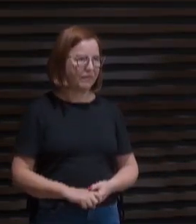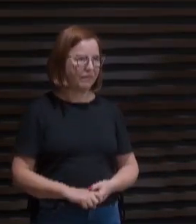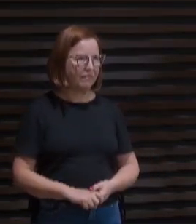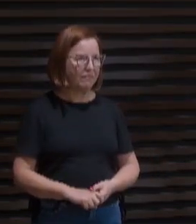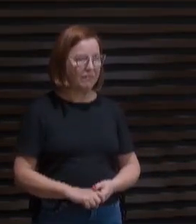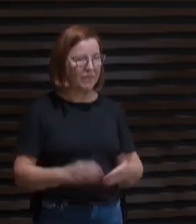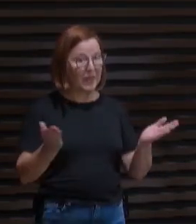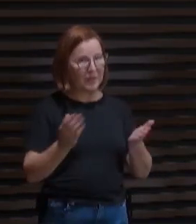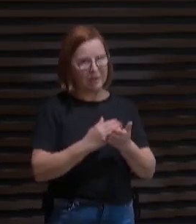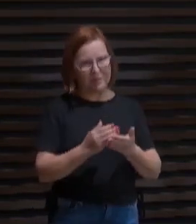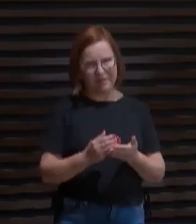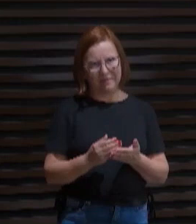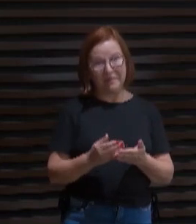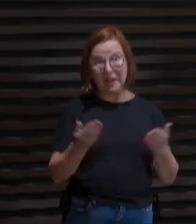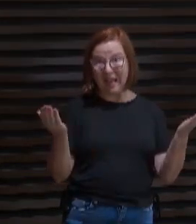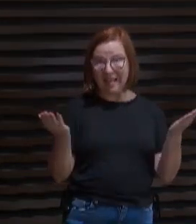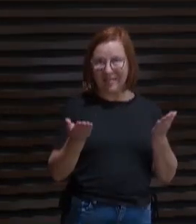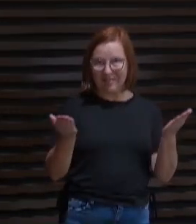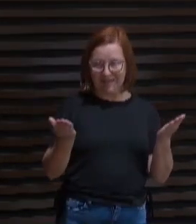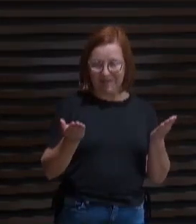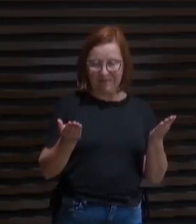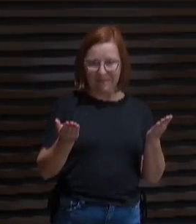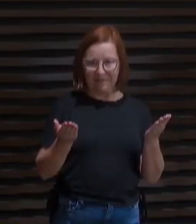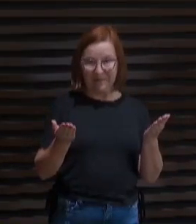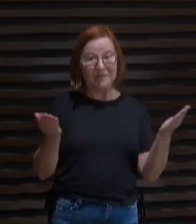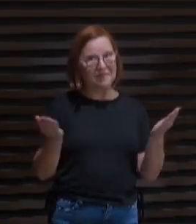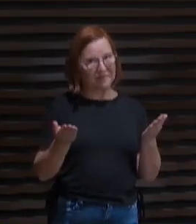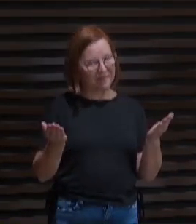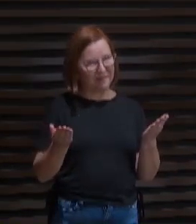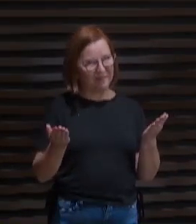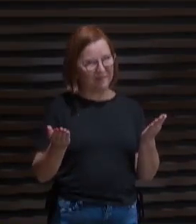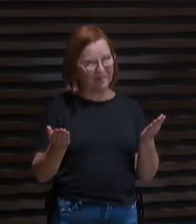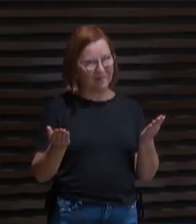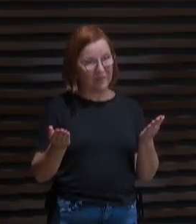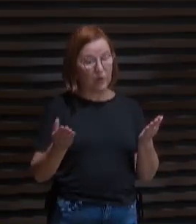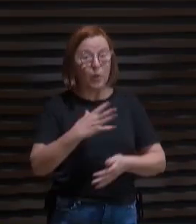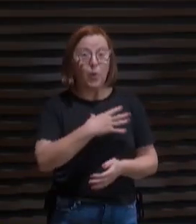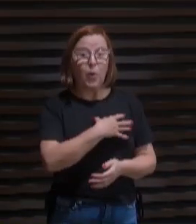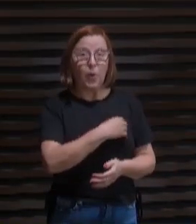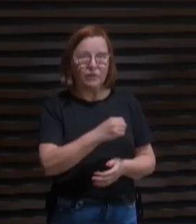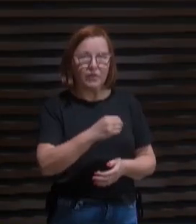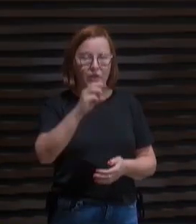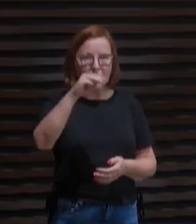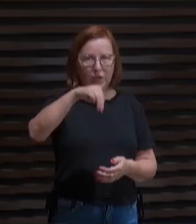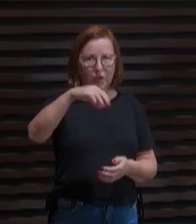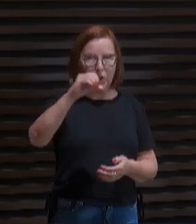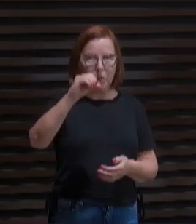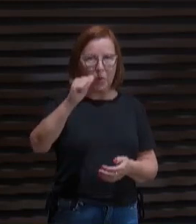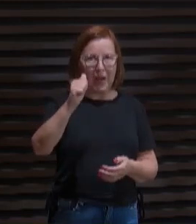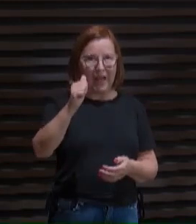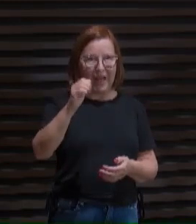Agora ele começa: agora, pois, eis que os filhos de Moabe, de Amon e